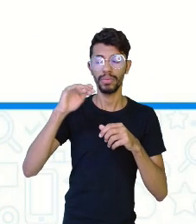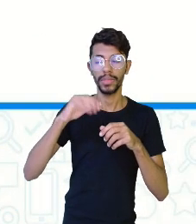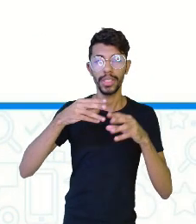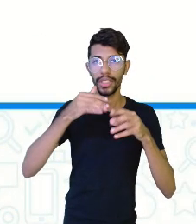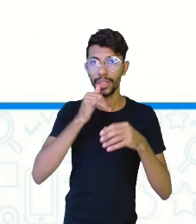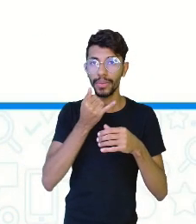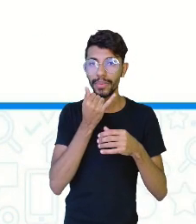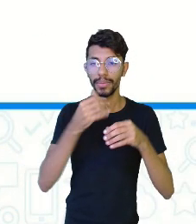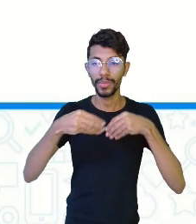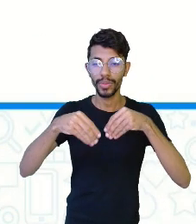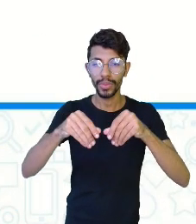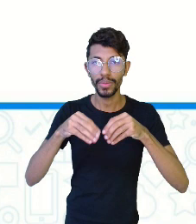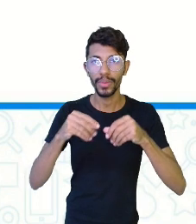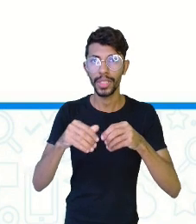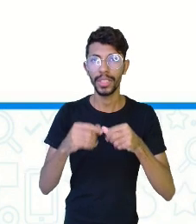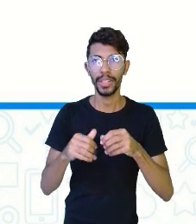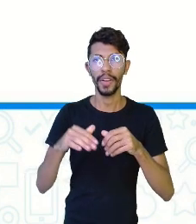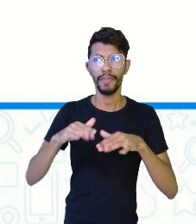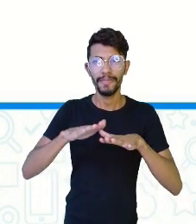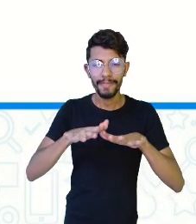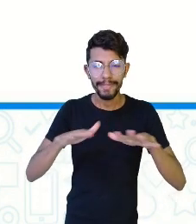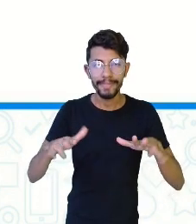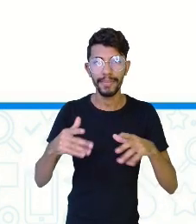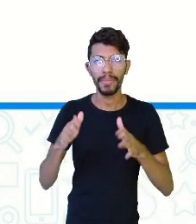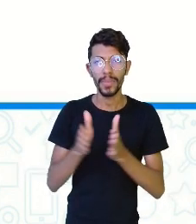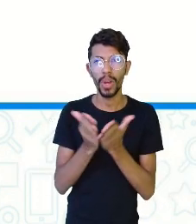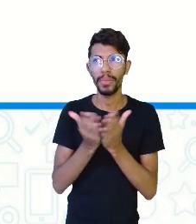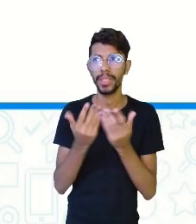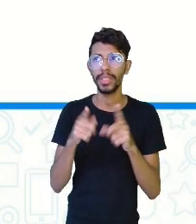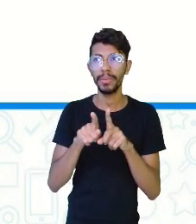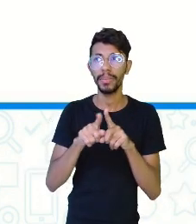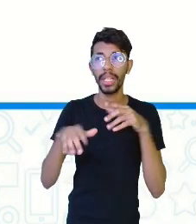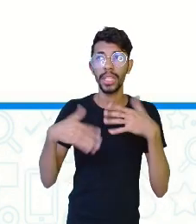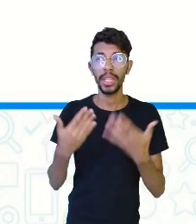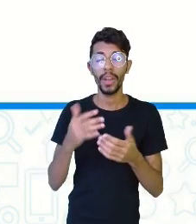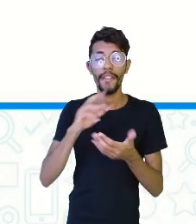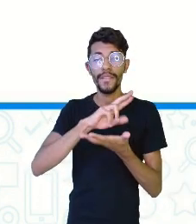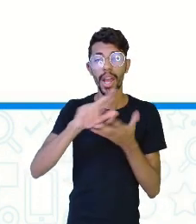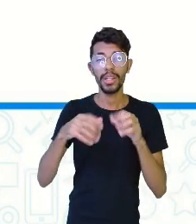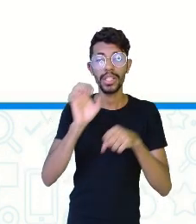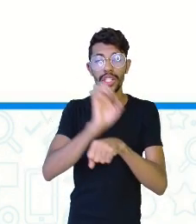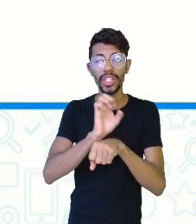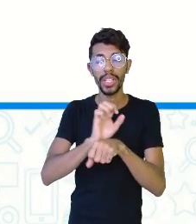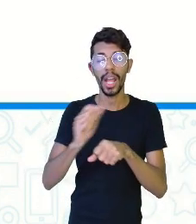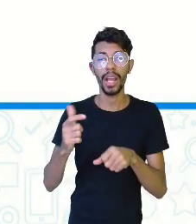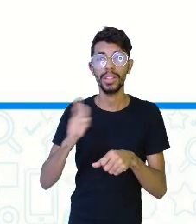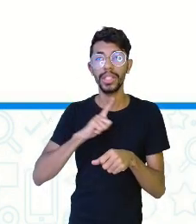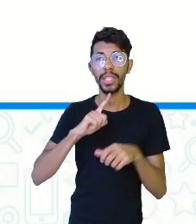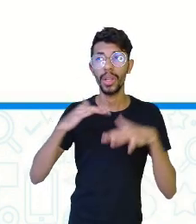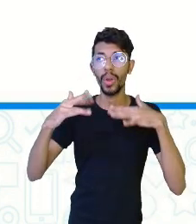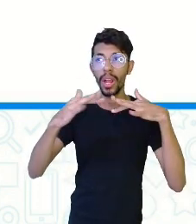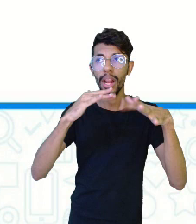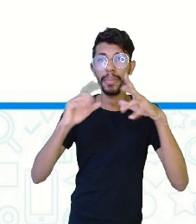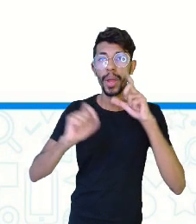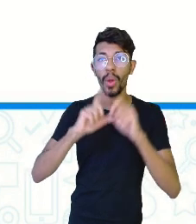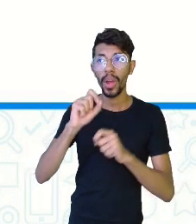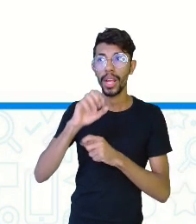à linha do Equador, muitos estados possuem o clima semiárido, o que faz alguns rios